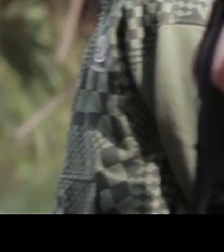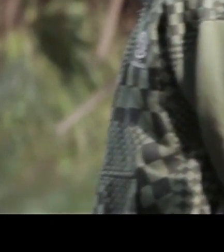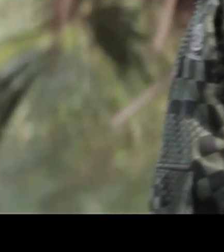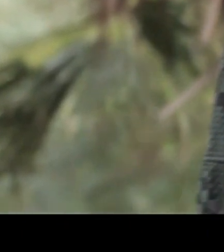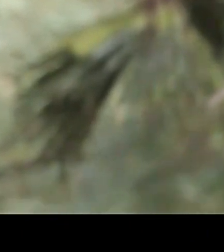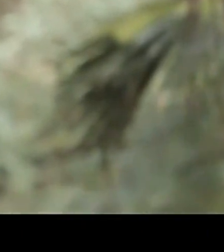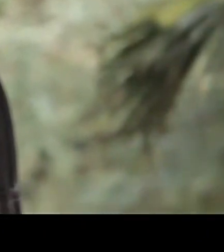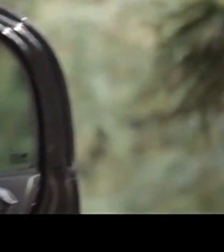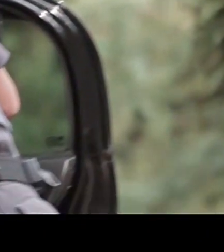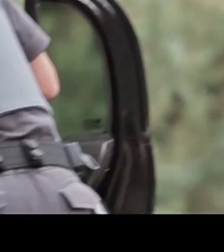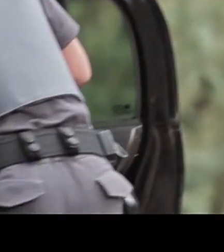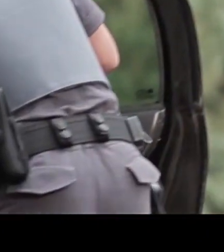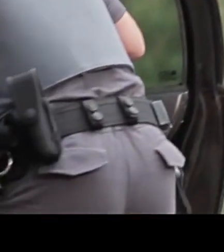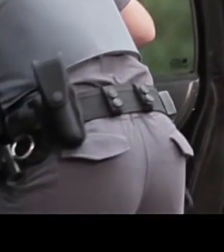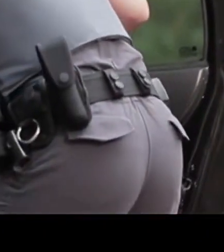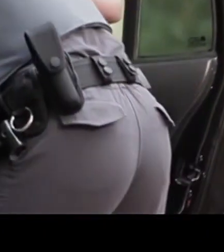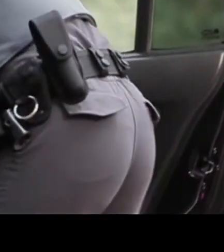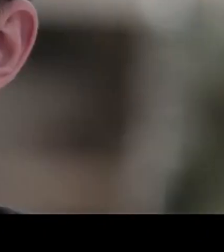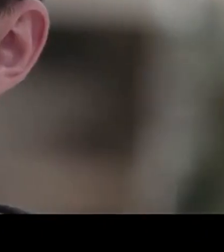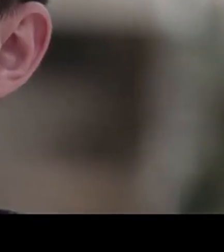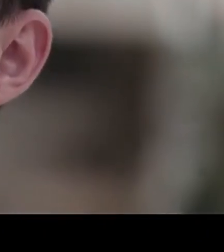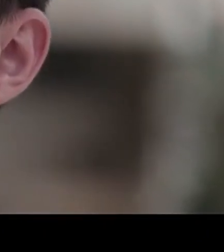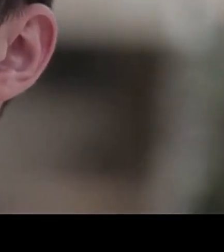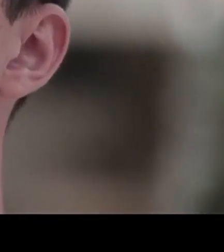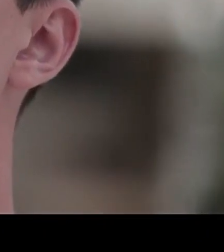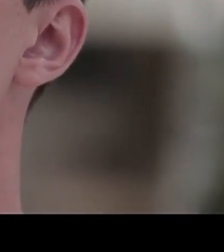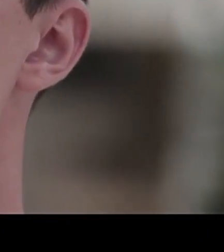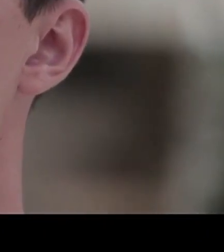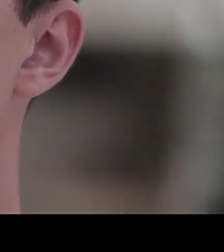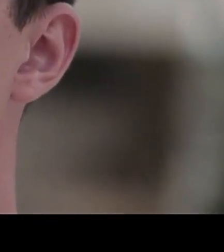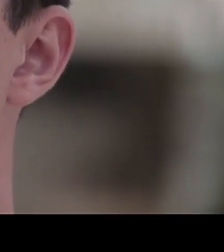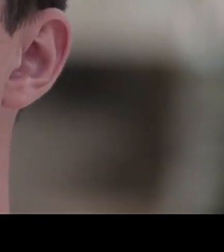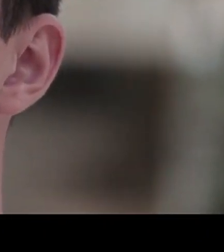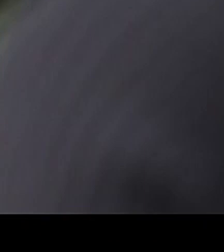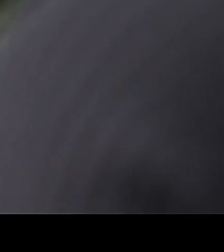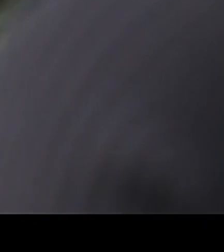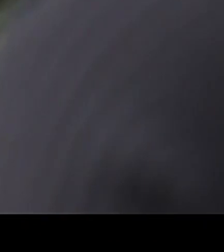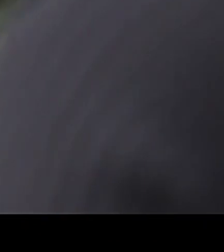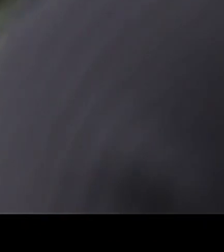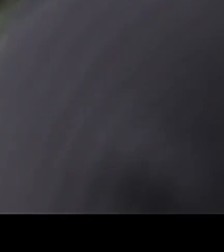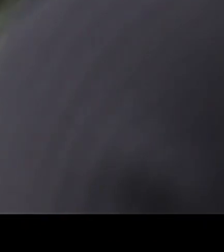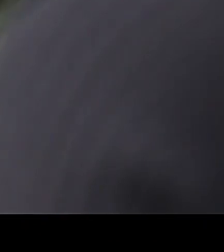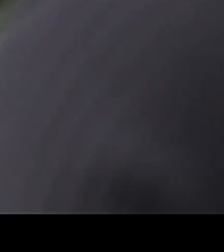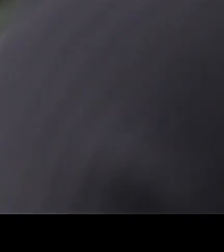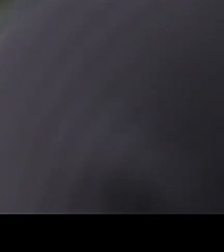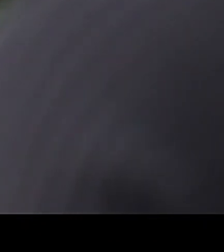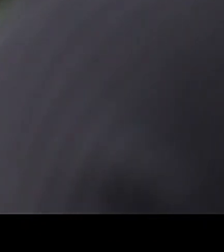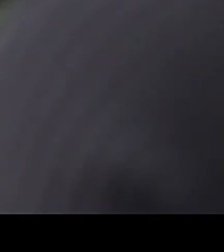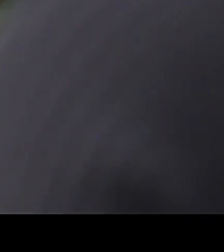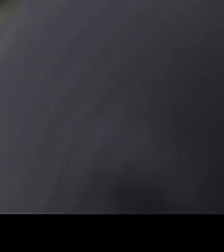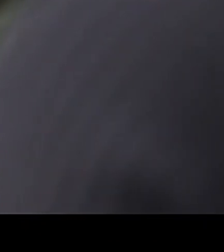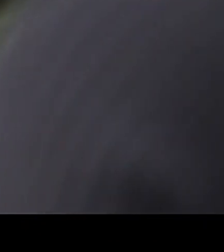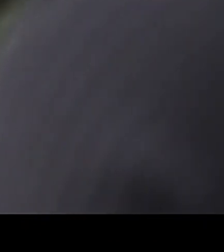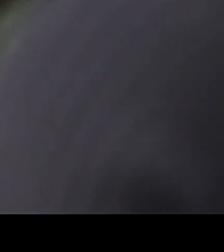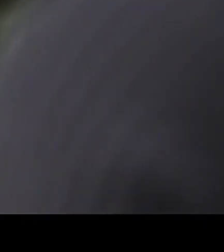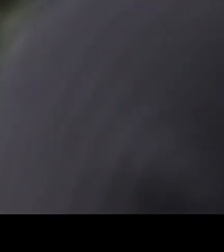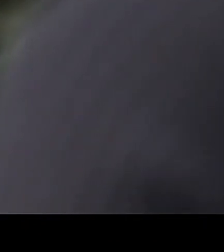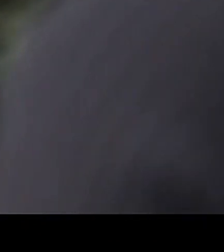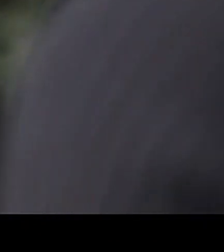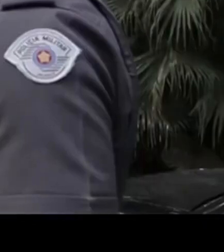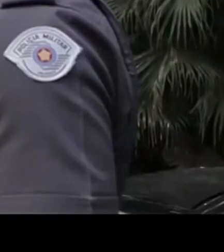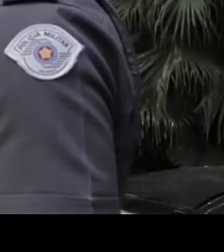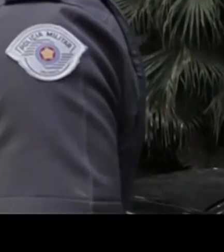visualmente a revista realizada no seu veículo e, ao término, saber o motivo pelo qual foi abordado. Ao ser preso por